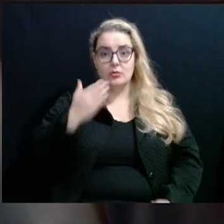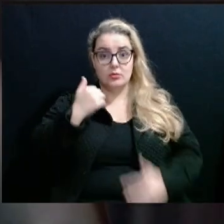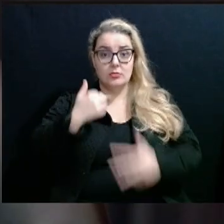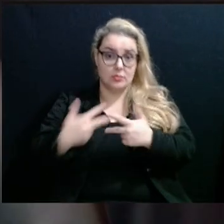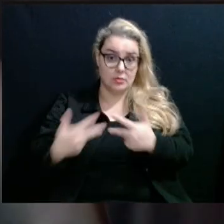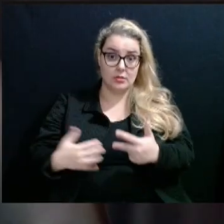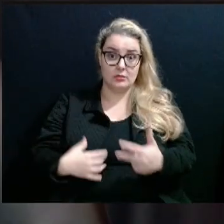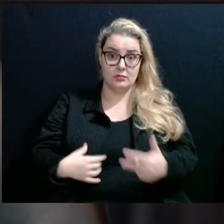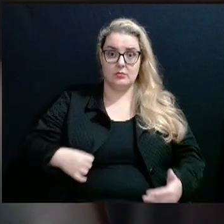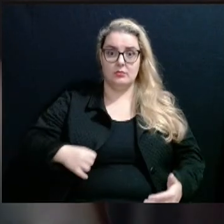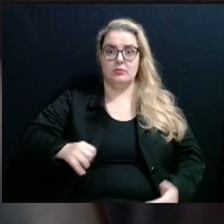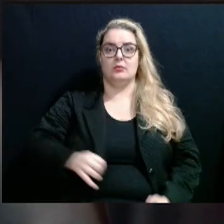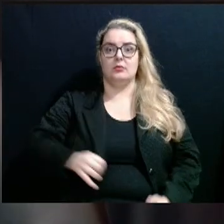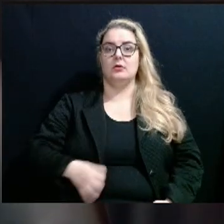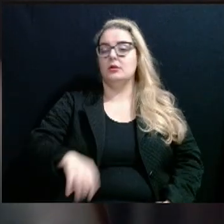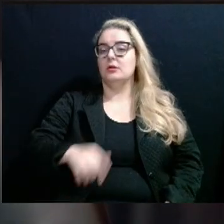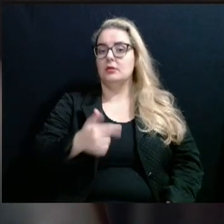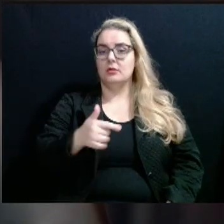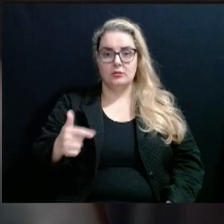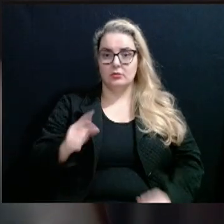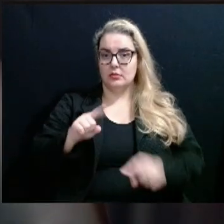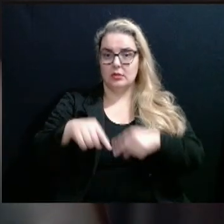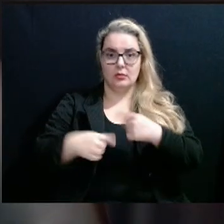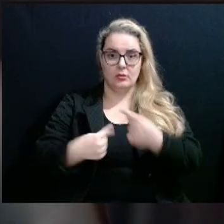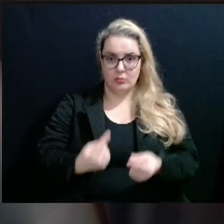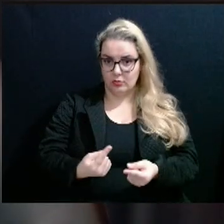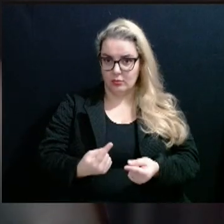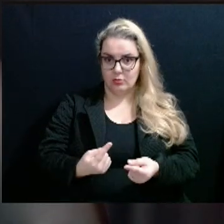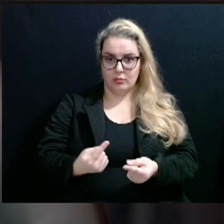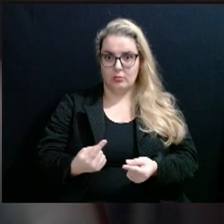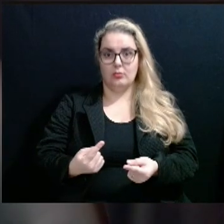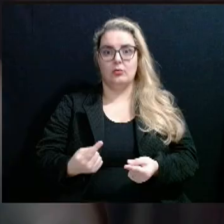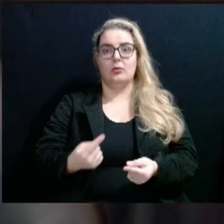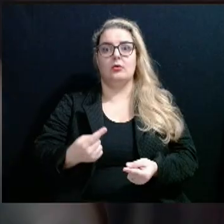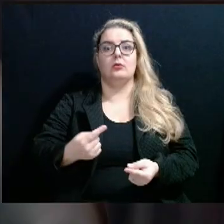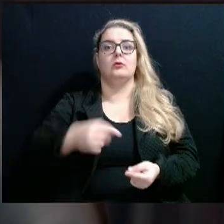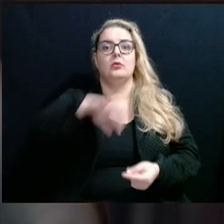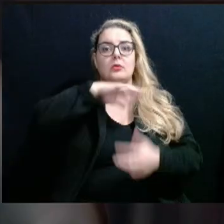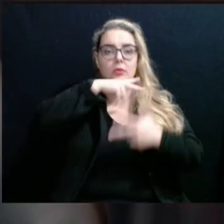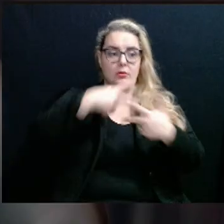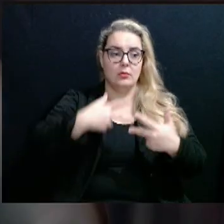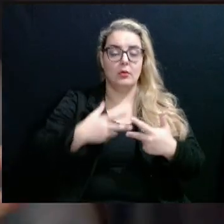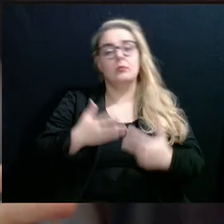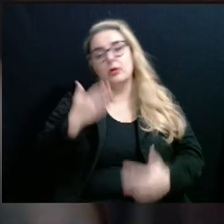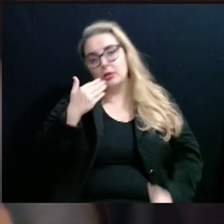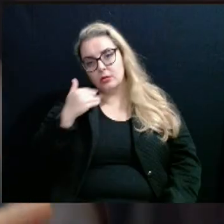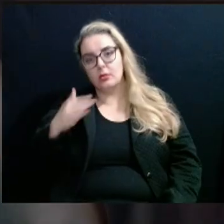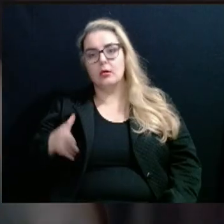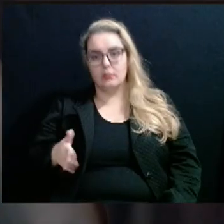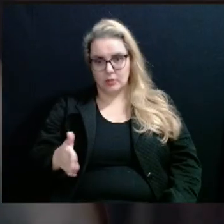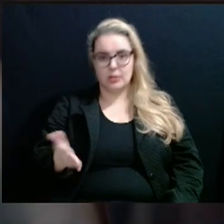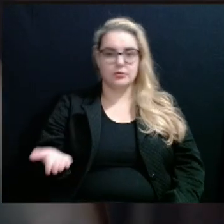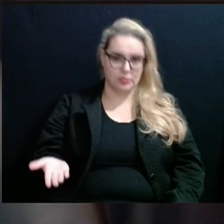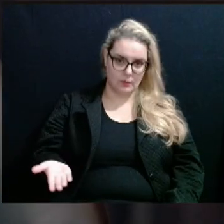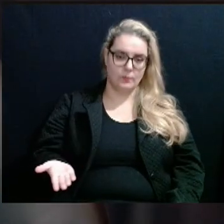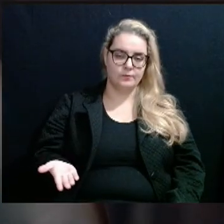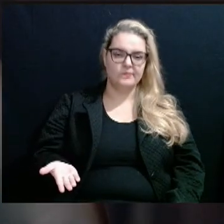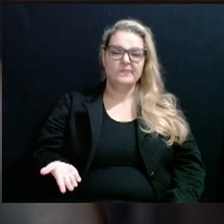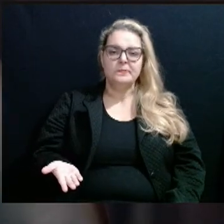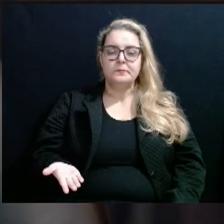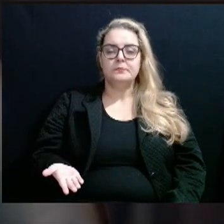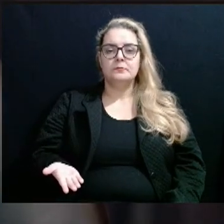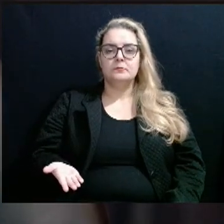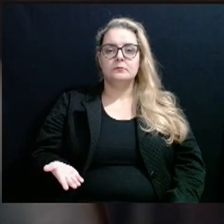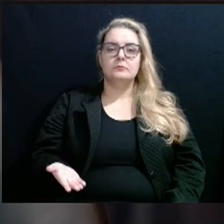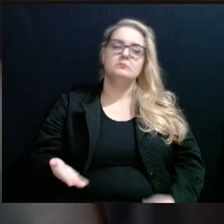outro produto de origem animal, mas consome peixe. Uhum. Tá? E basicamente seriam esses, né?